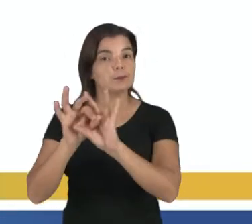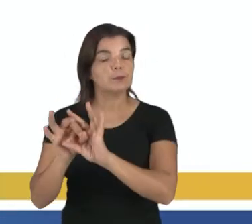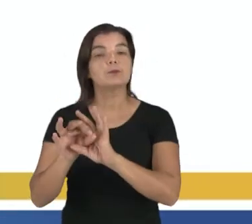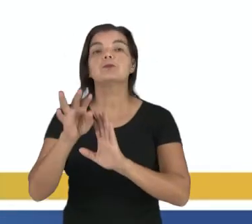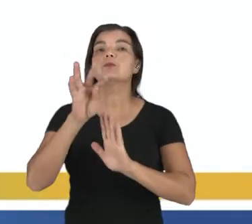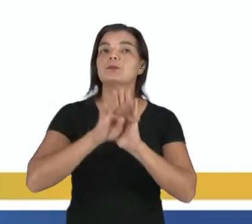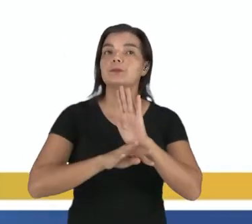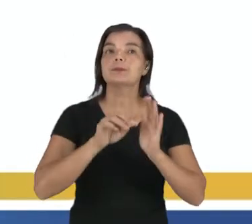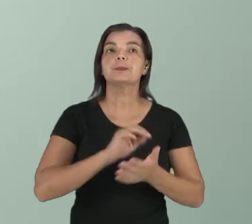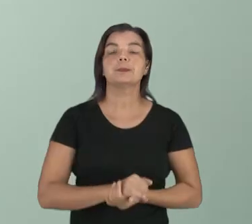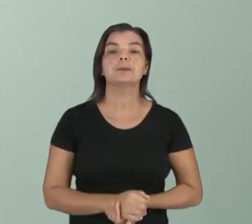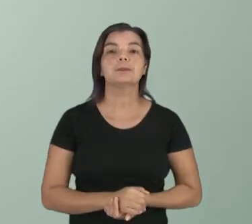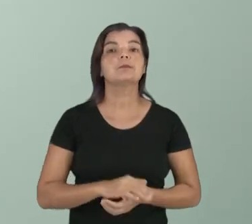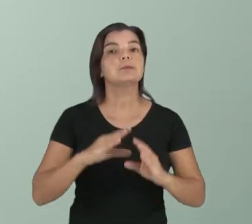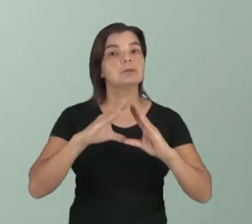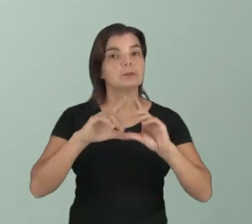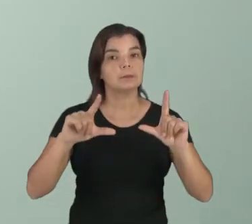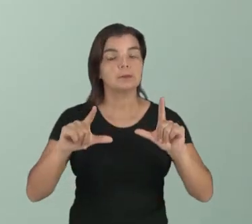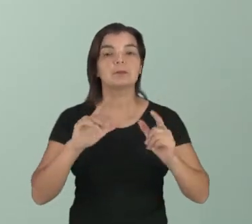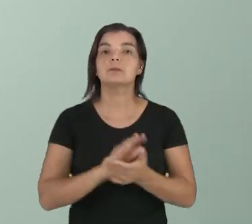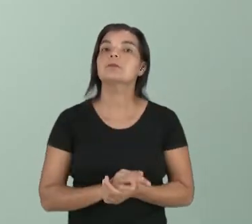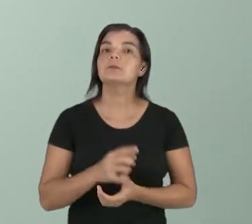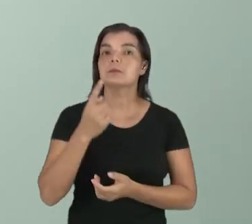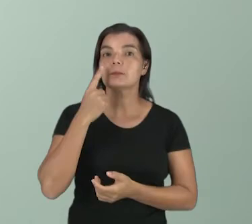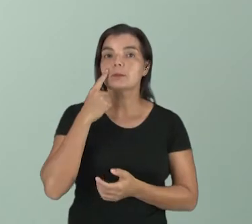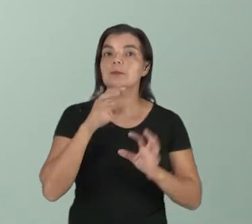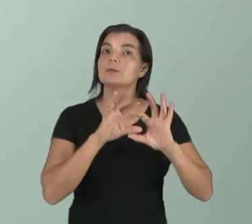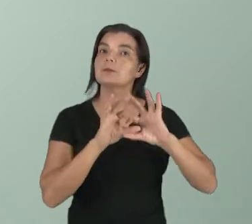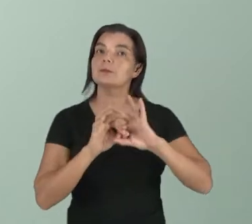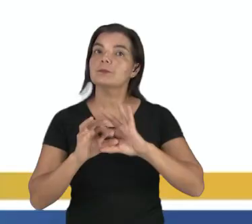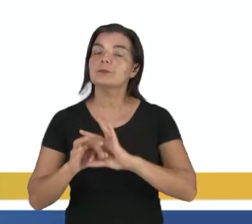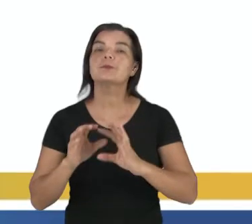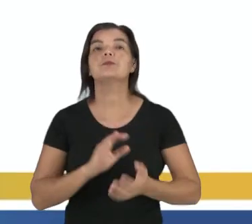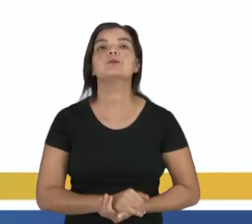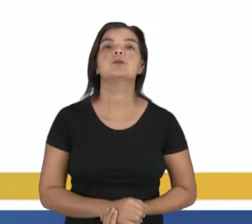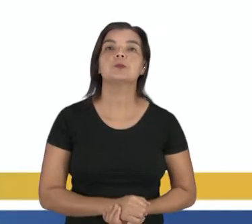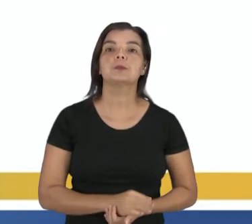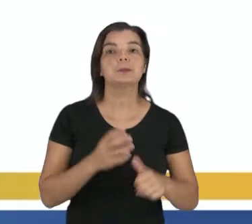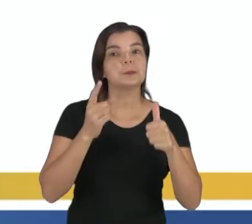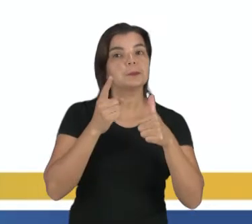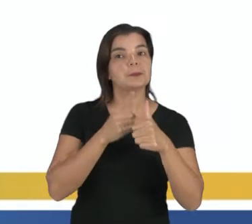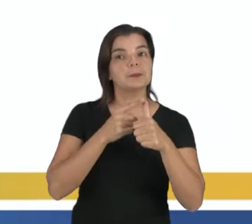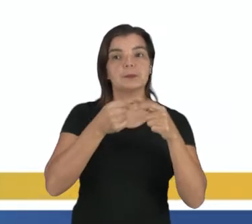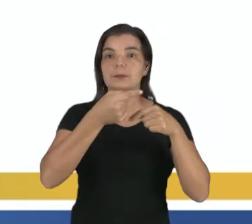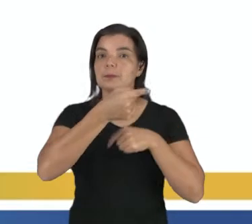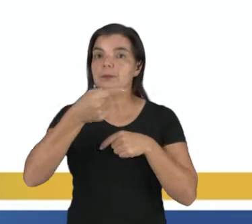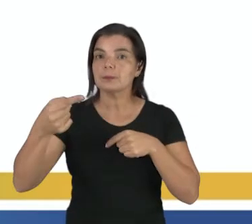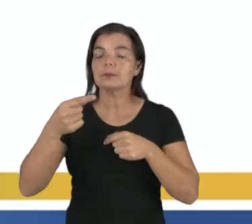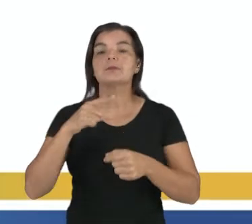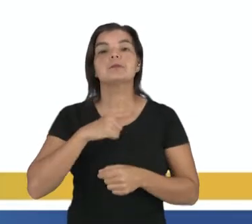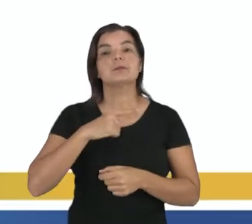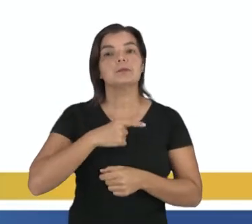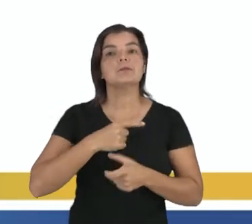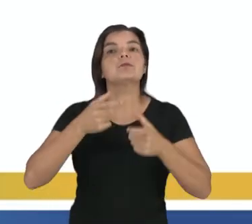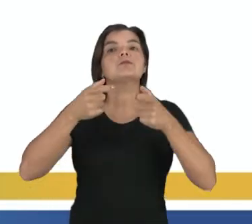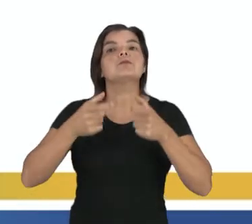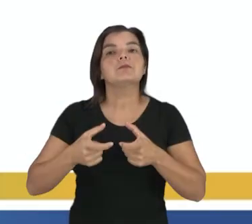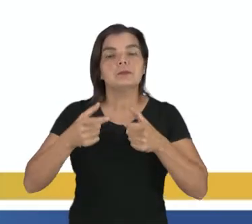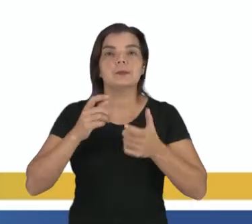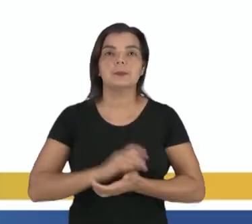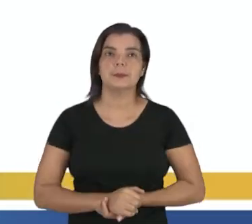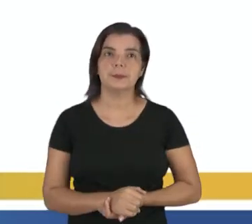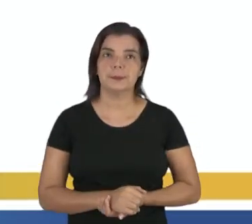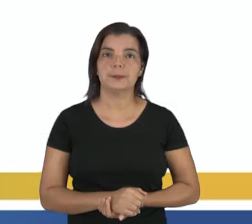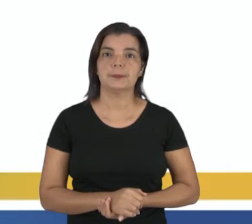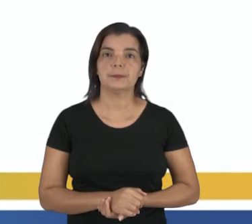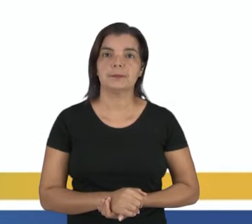o texto, dando mais clareza, gerando coerência. Na primeira linha, temos destacada a palavra